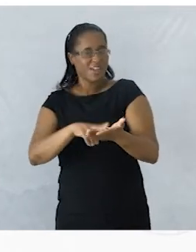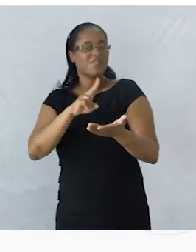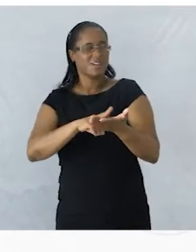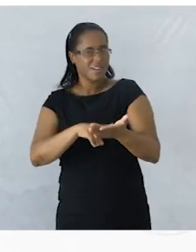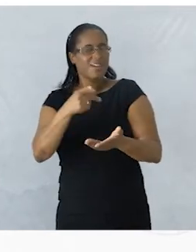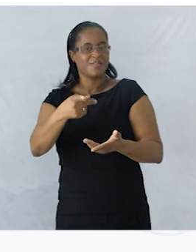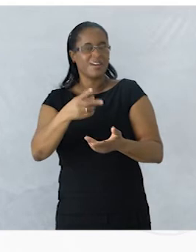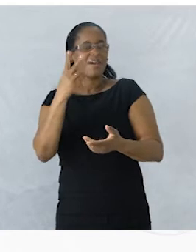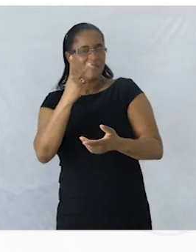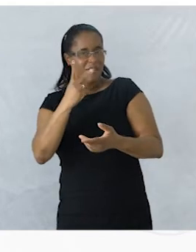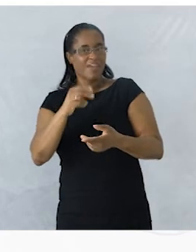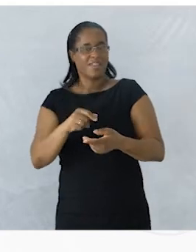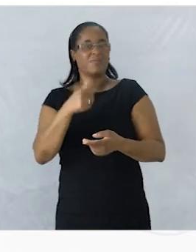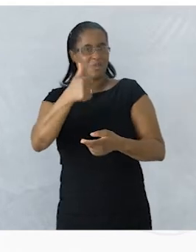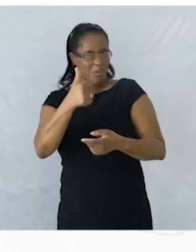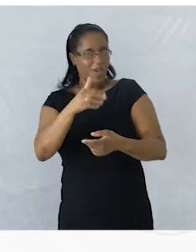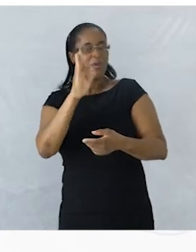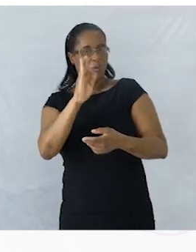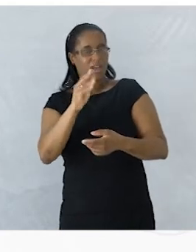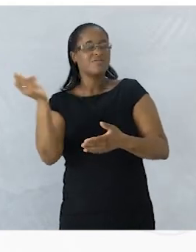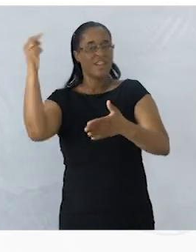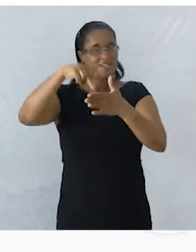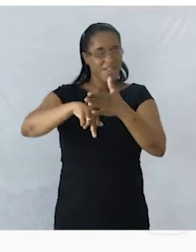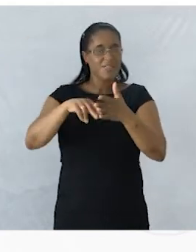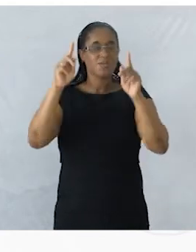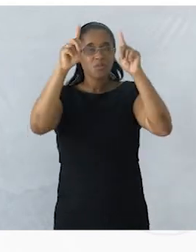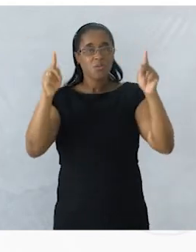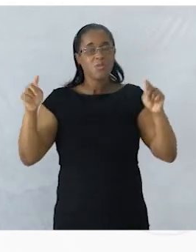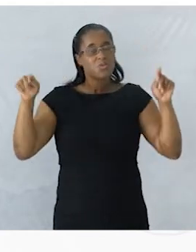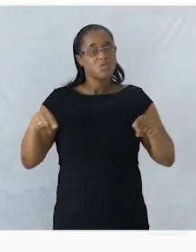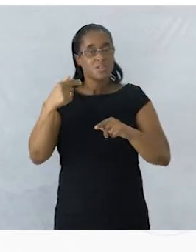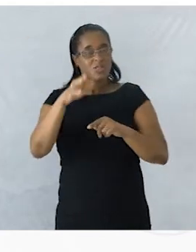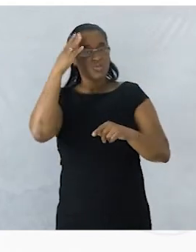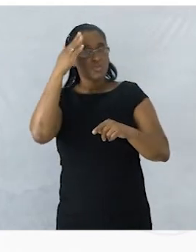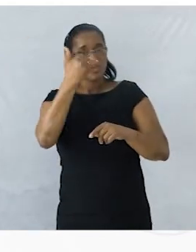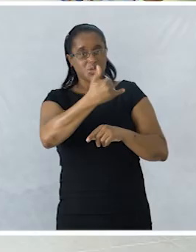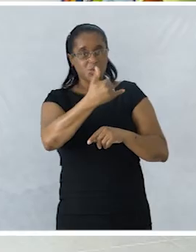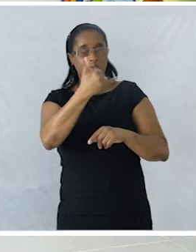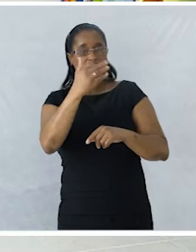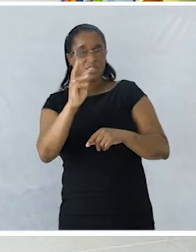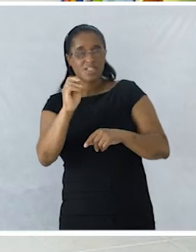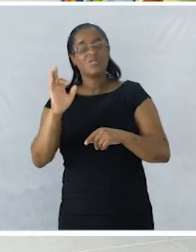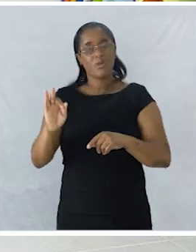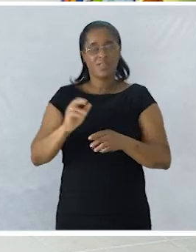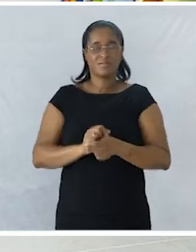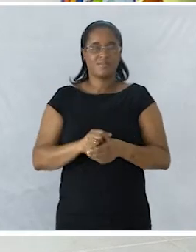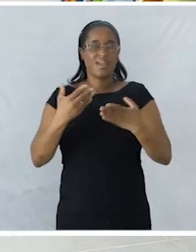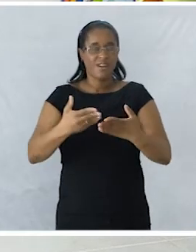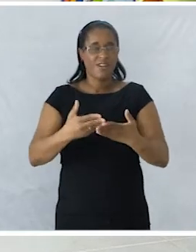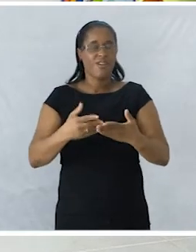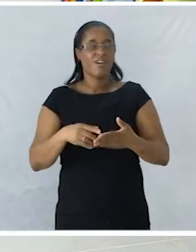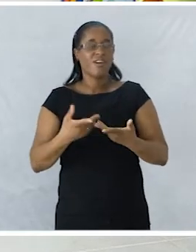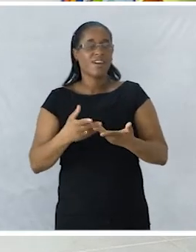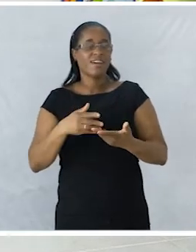verdadeiro. Muito bem, o 4 está dentro do conjunto que tem os elementos 2, 3 e 4. Vamos para a linha D, o